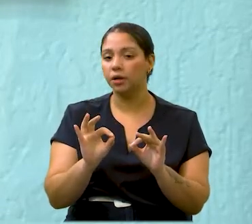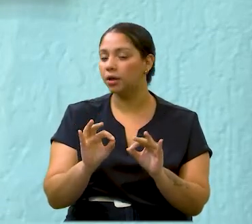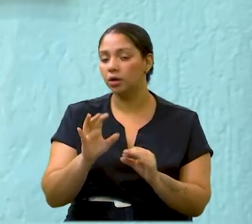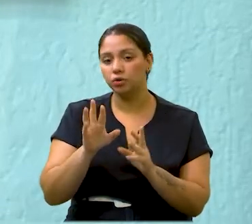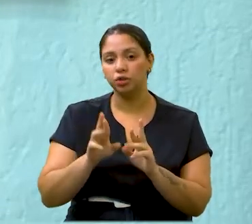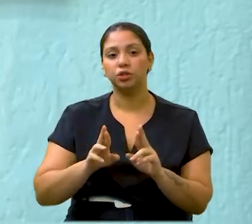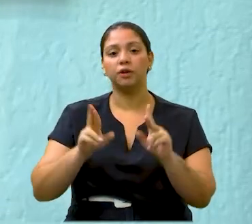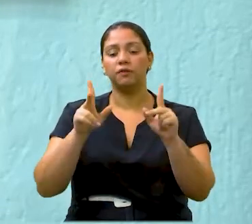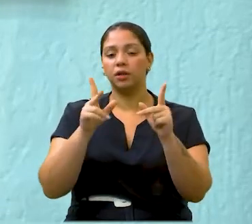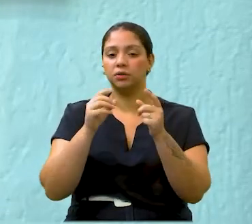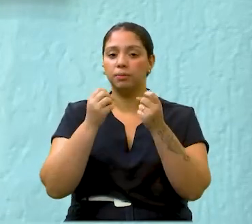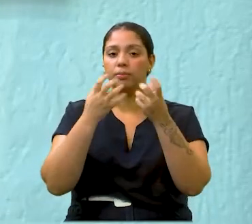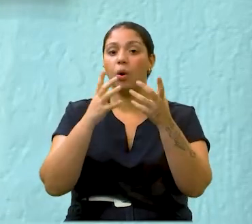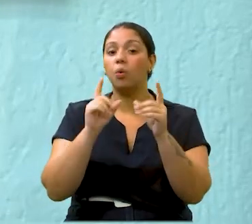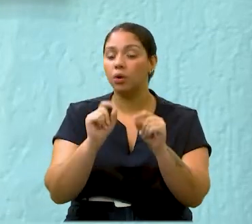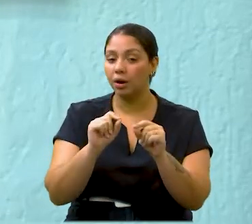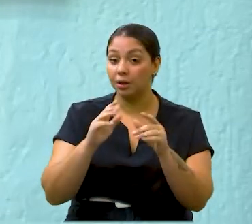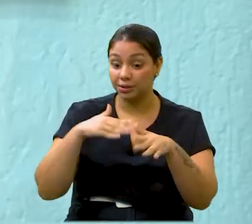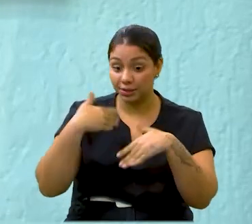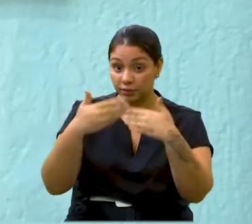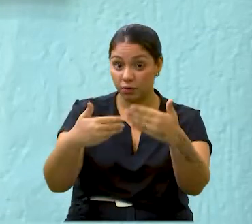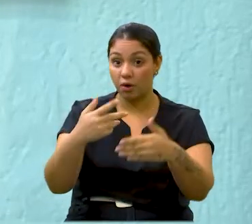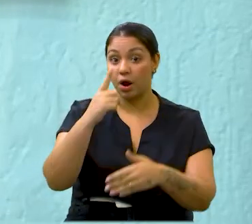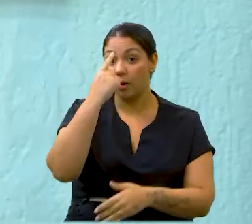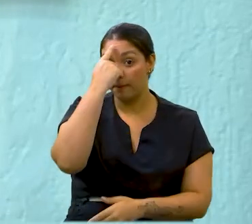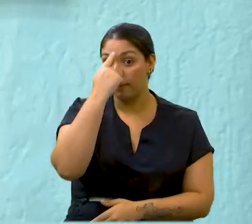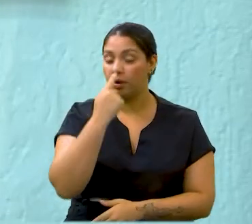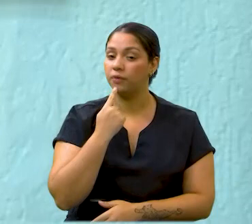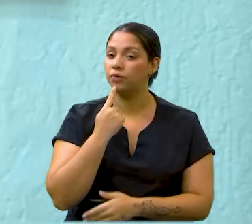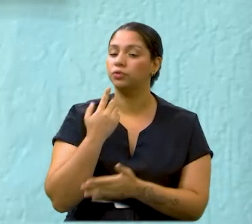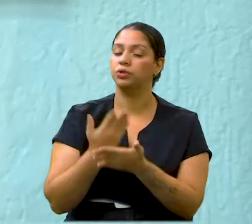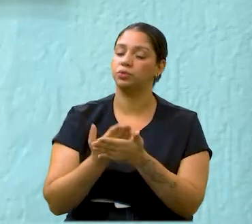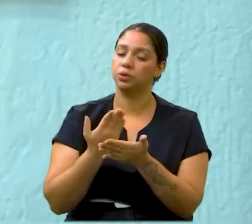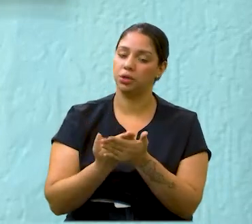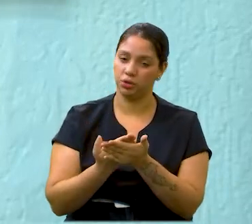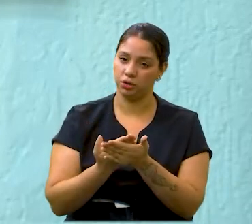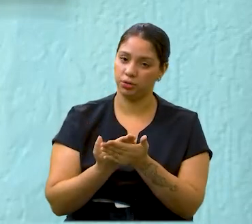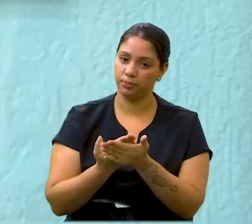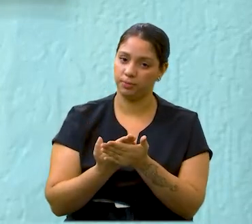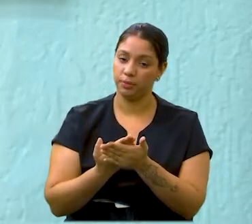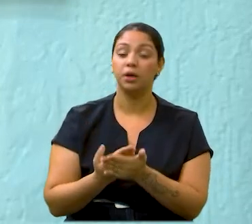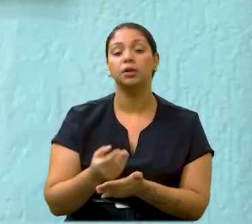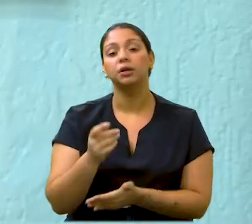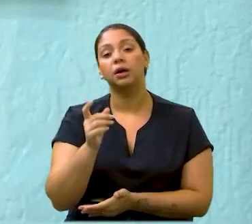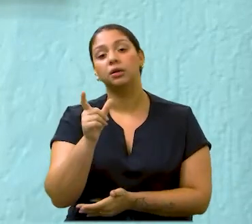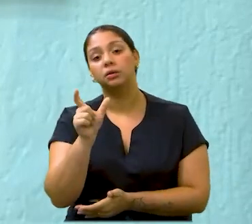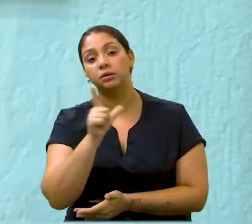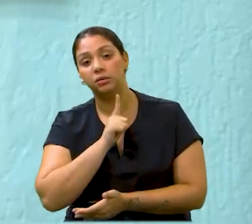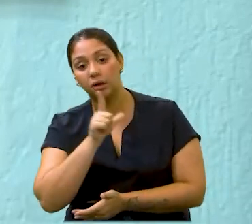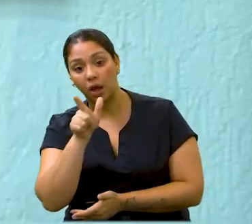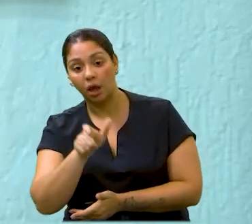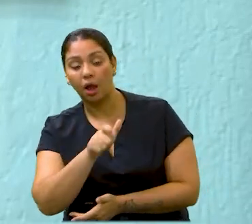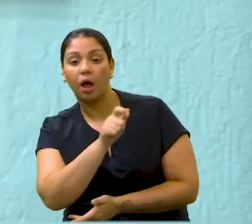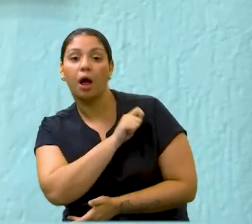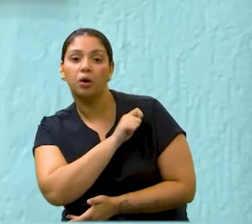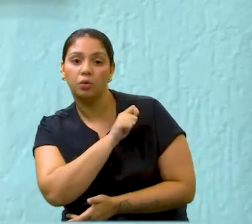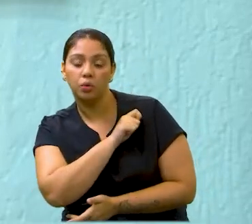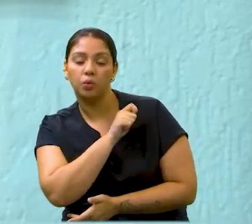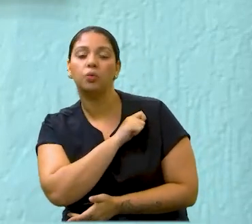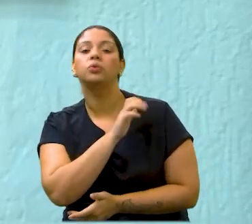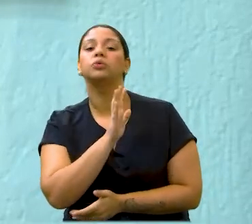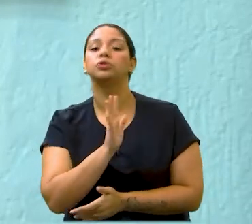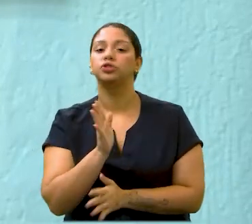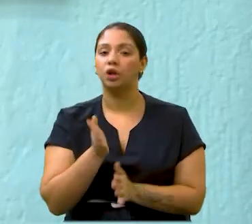e o diferencial é o desenvolver o perfil de estudante. Quando nós temos alunos